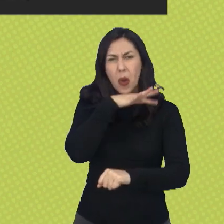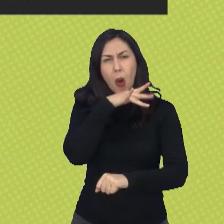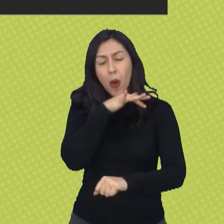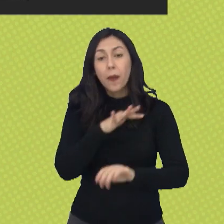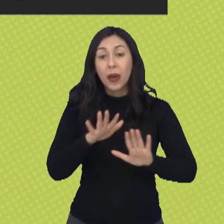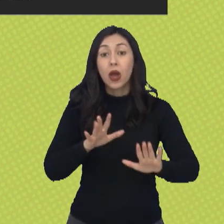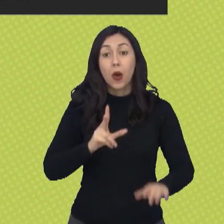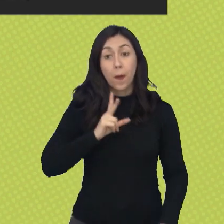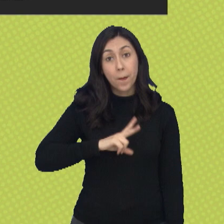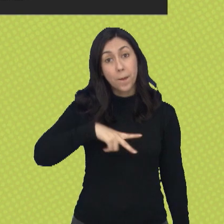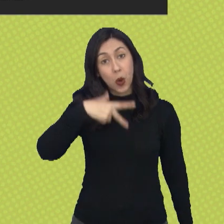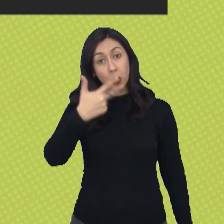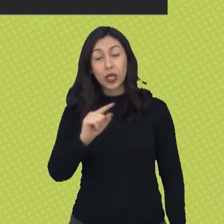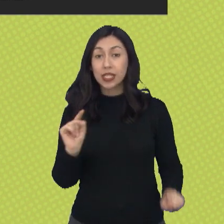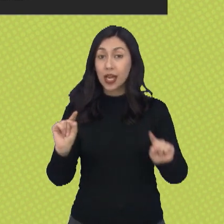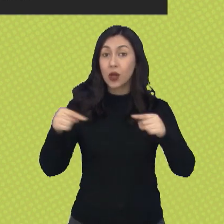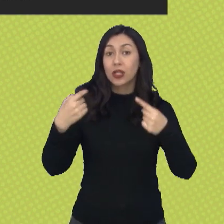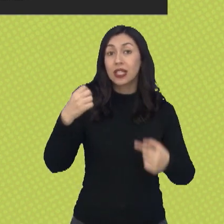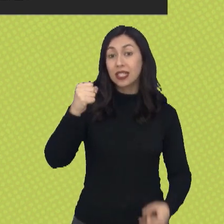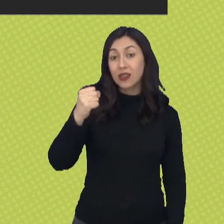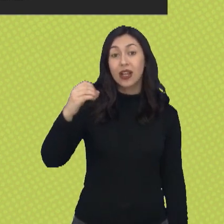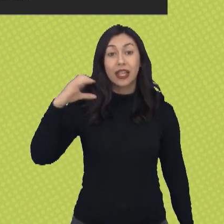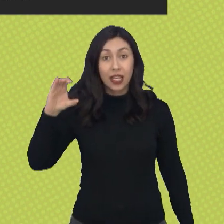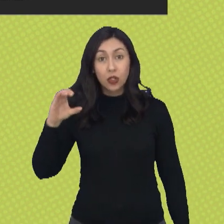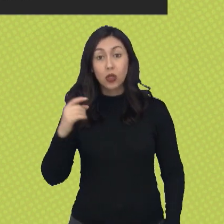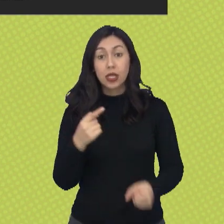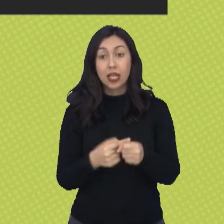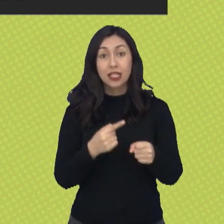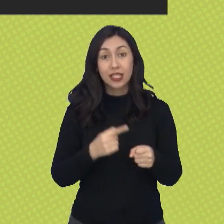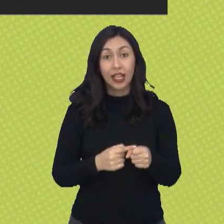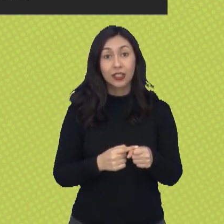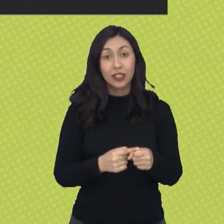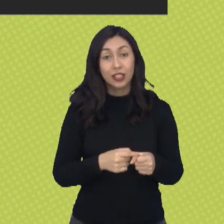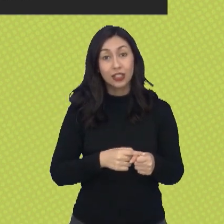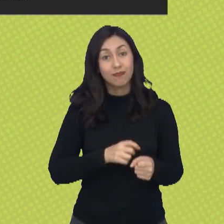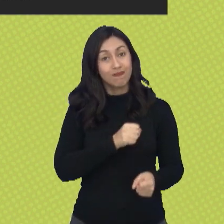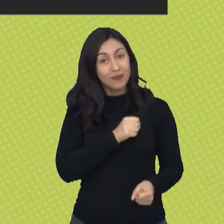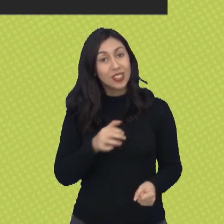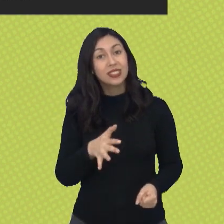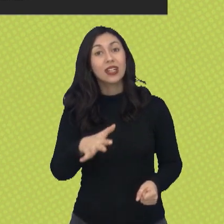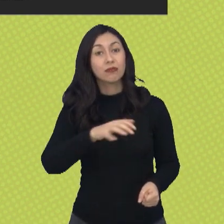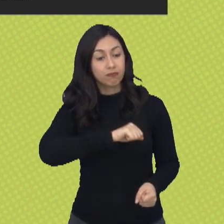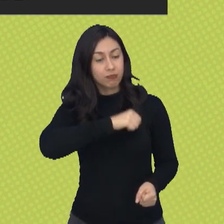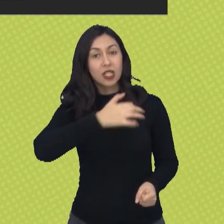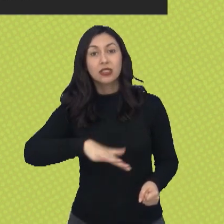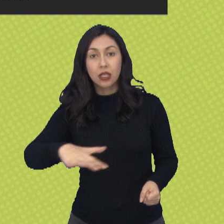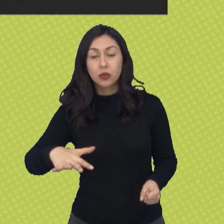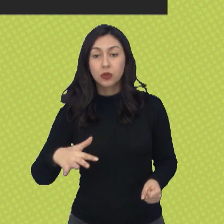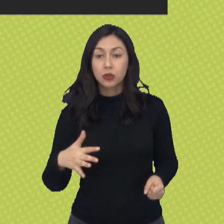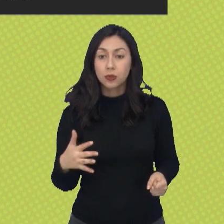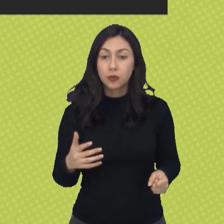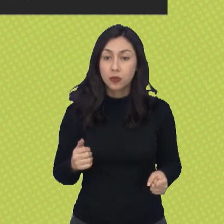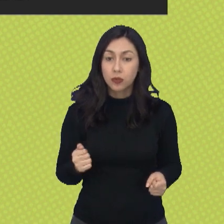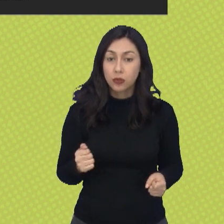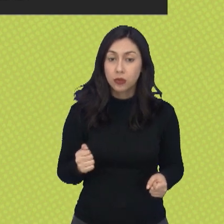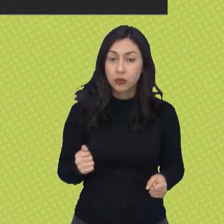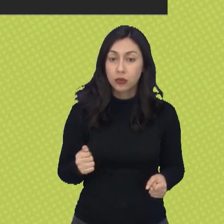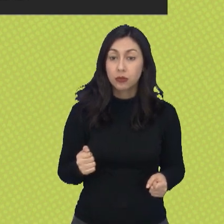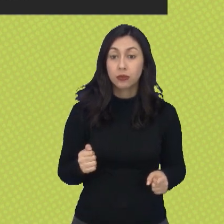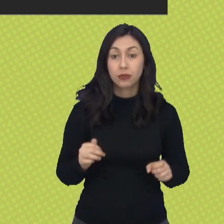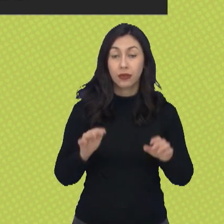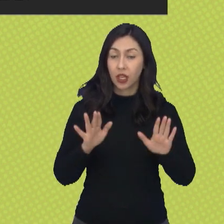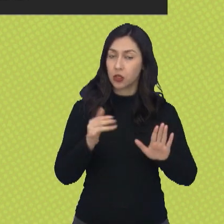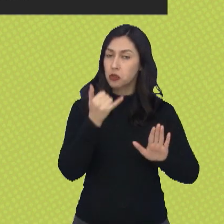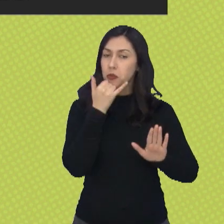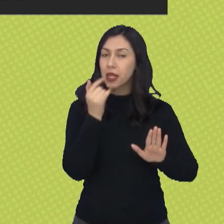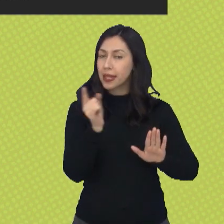Portuguesa, Santista e São Caetano. Esse jogo vai ser em Santos, hein? Que coisa! O jogo da Portuguesa vai ser... Aliás, Perdão, esse jogo aqui vai ser